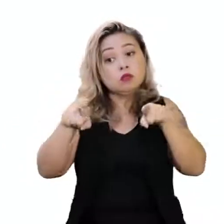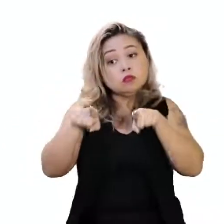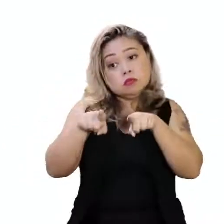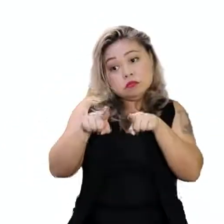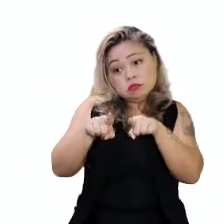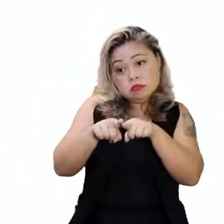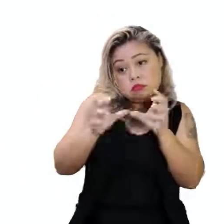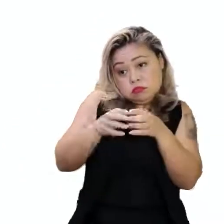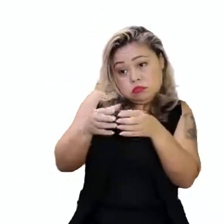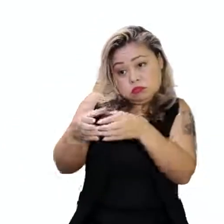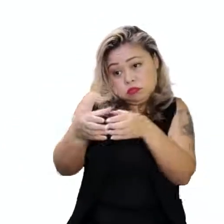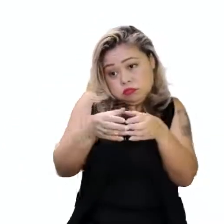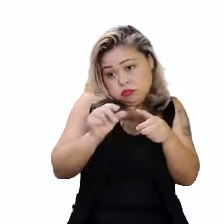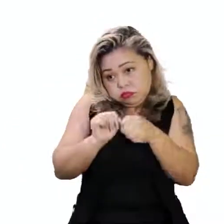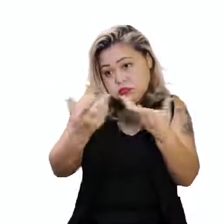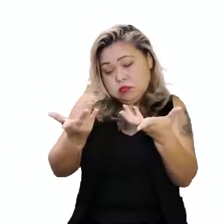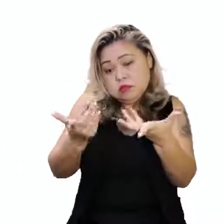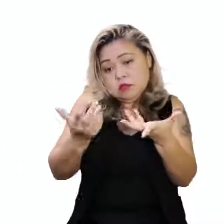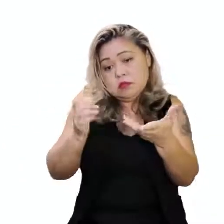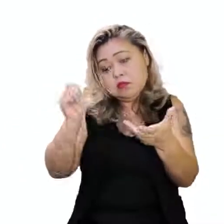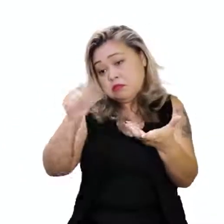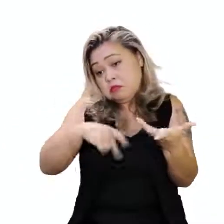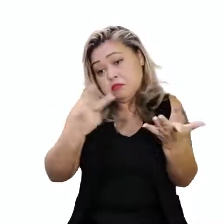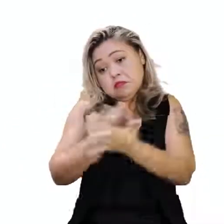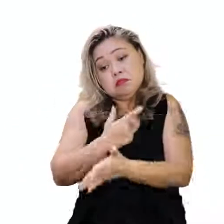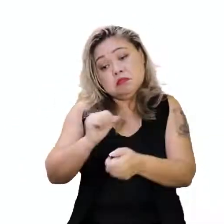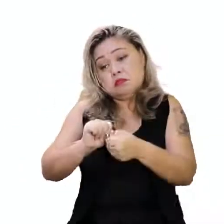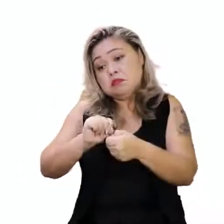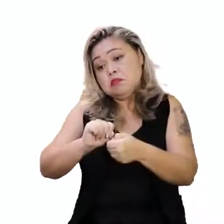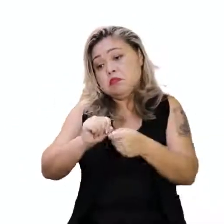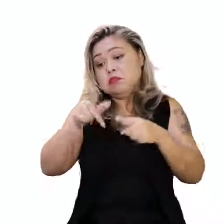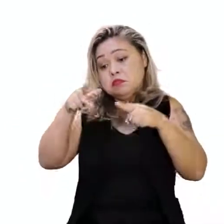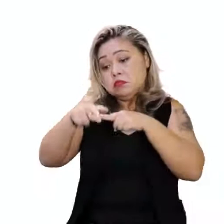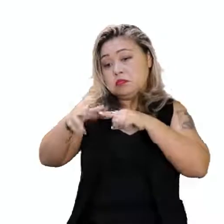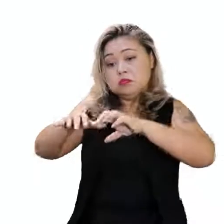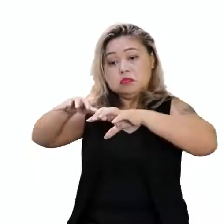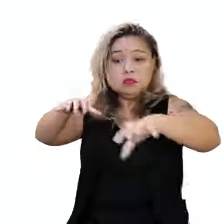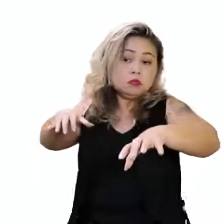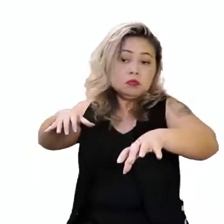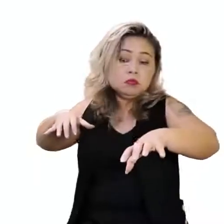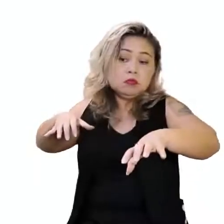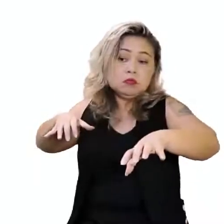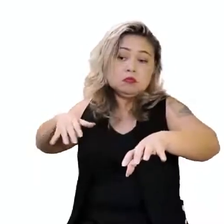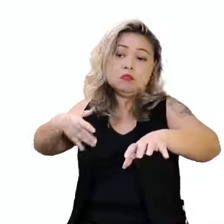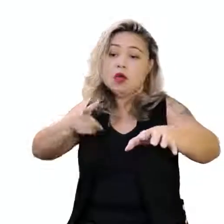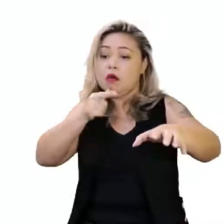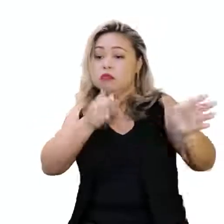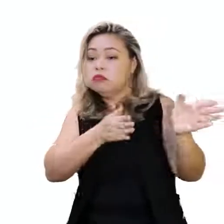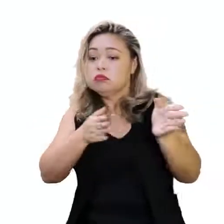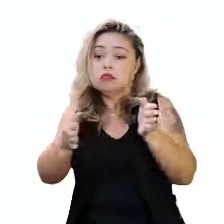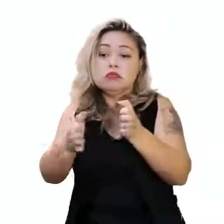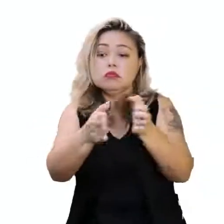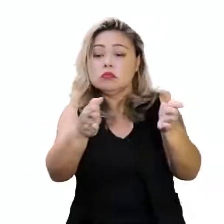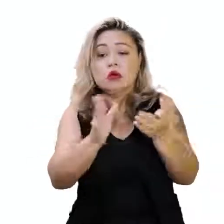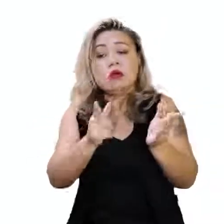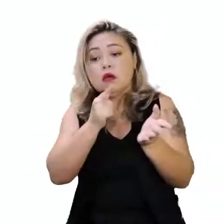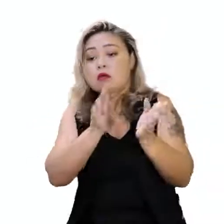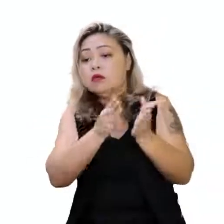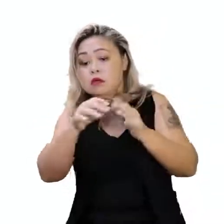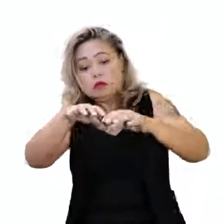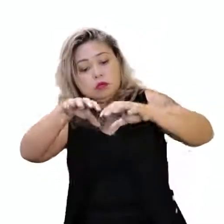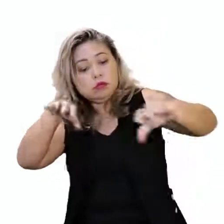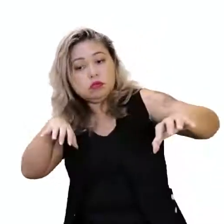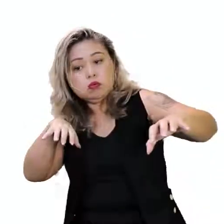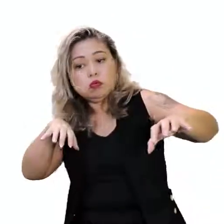Pode acontecer, tá? Você teve uma ruptura de uma população por um rio que começou a correr onde ele não corria e aí